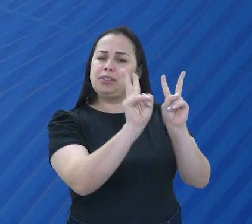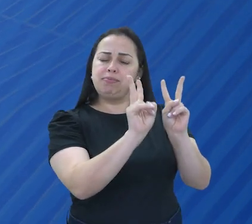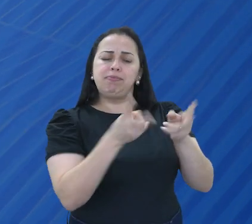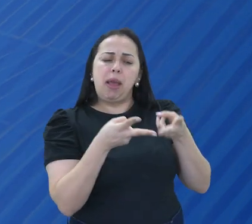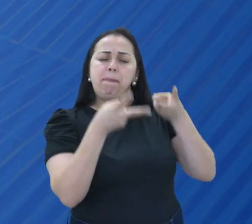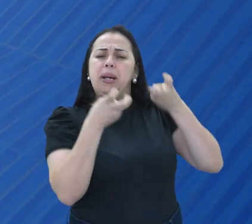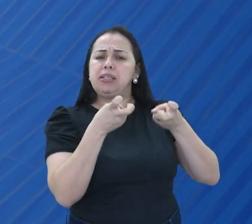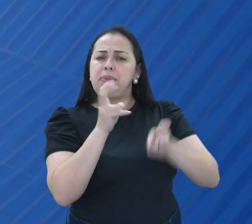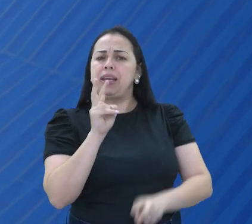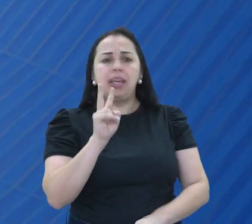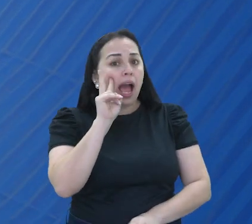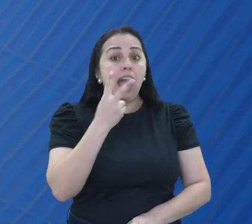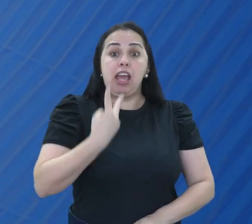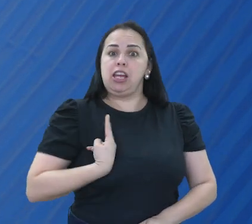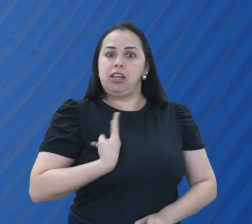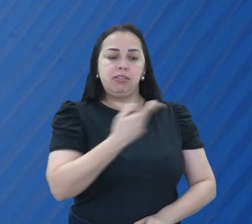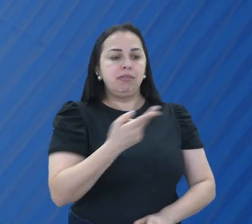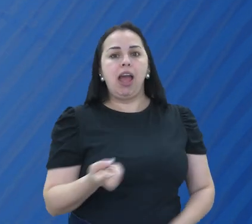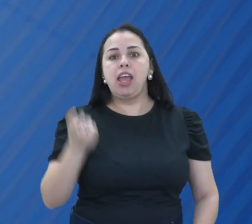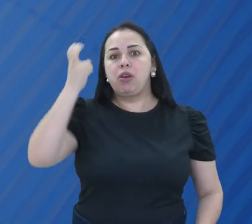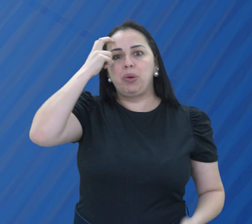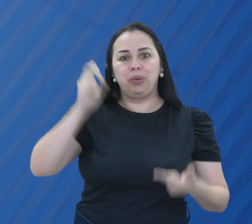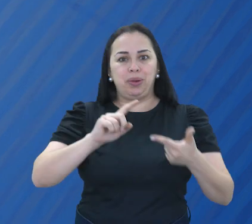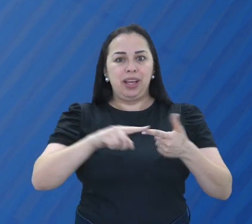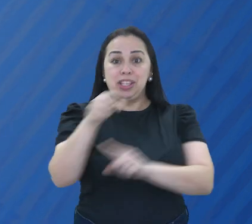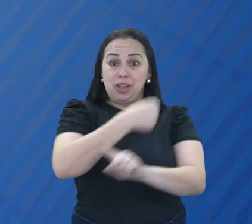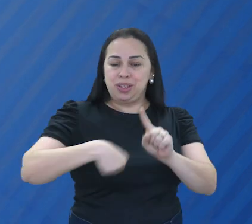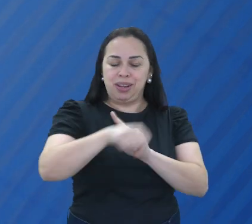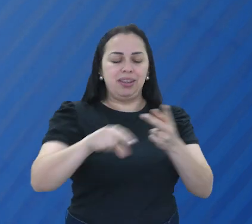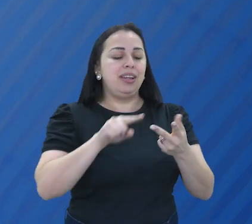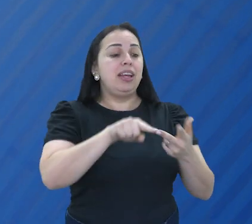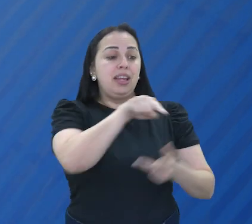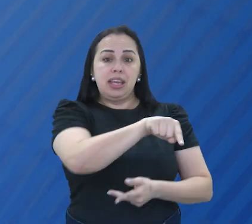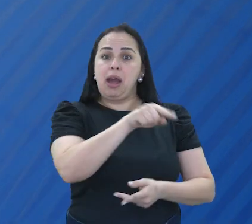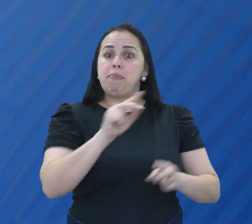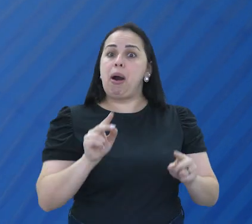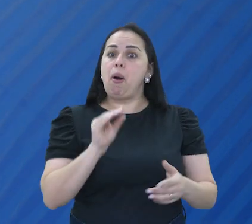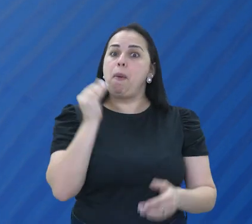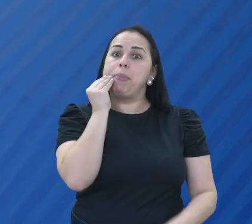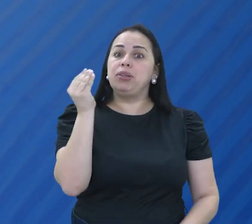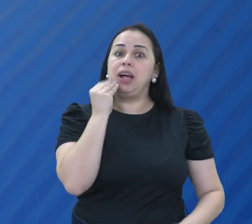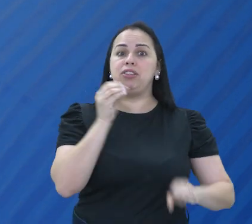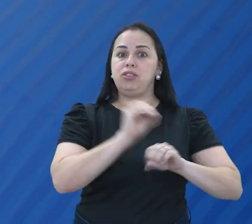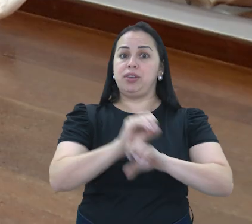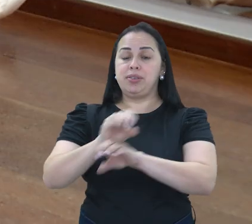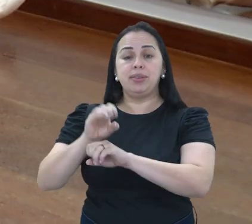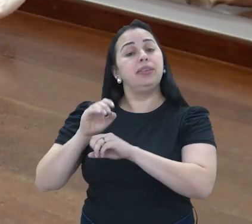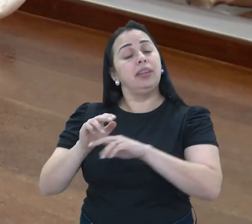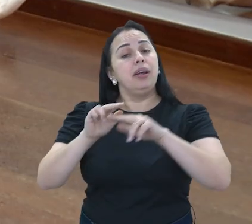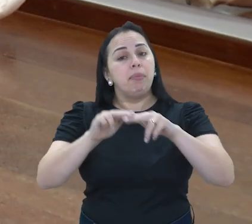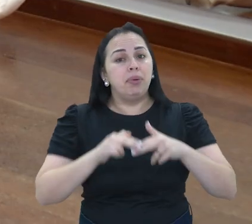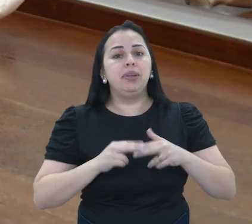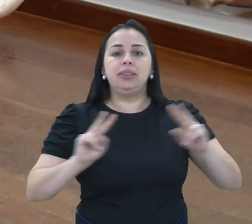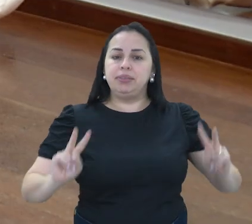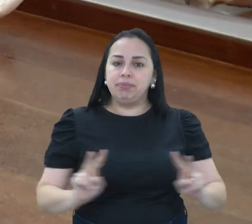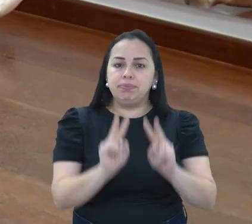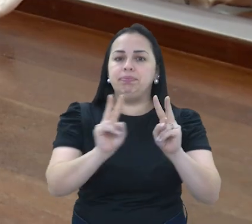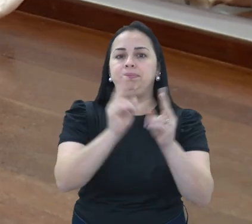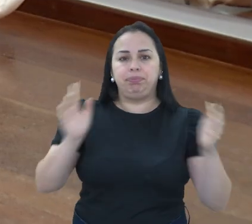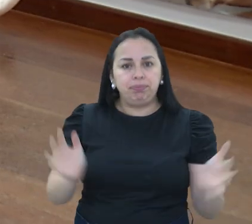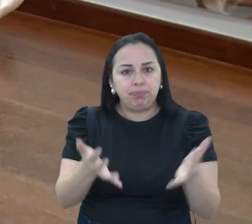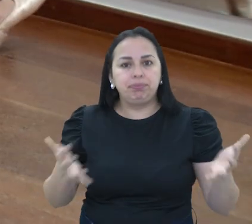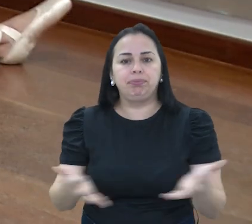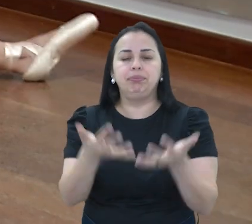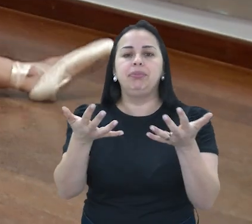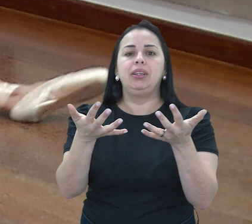formas de reconhecer a importância cultural, social e educacional da expressão artística, além de estimular a